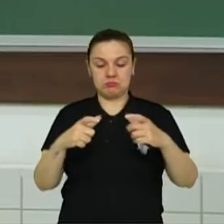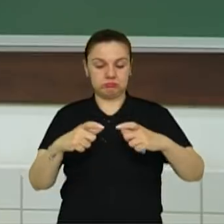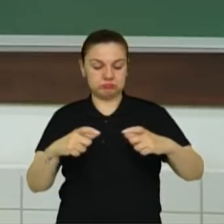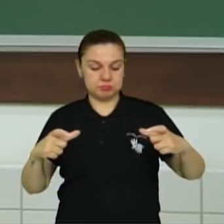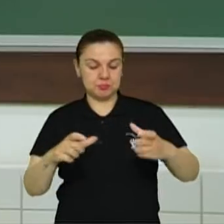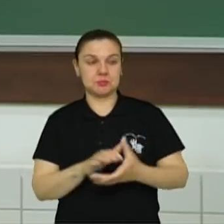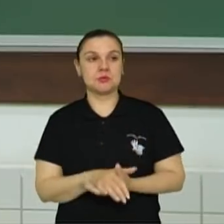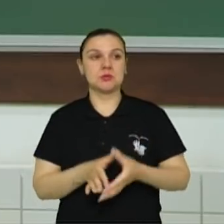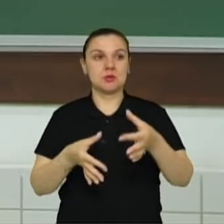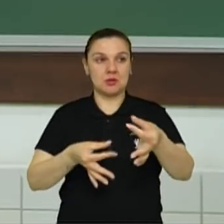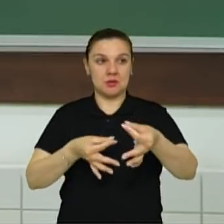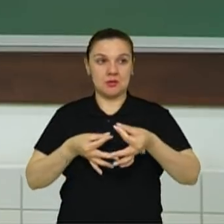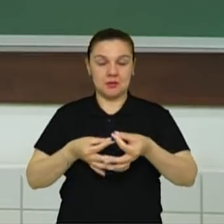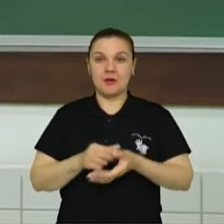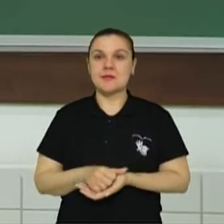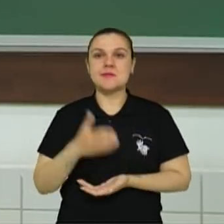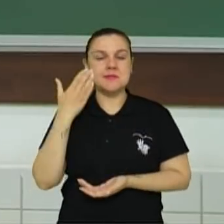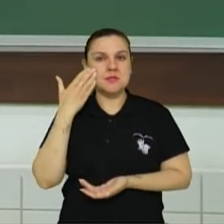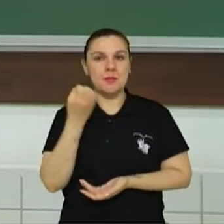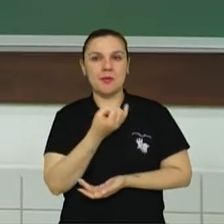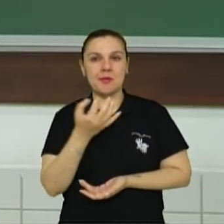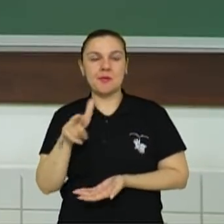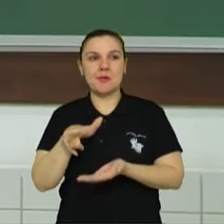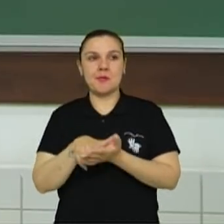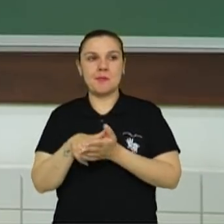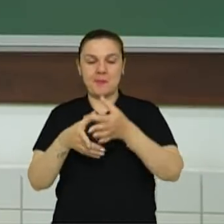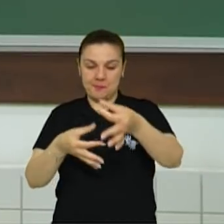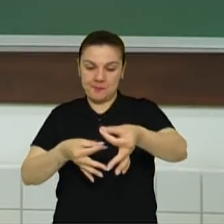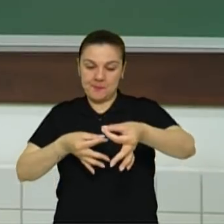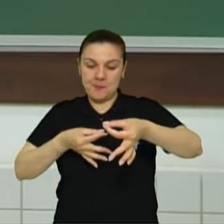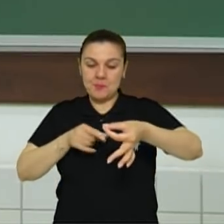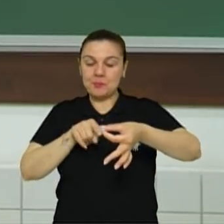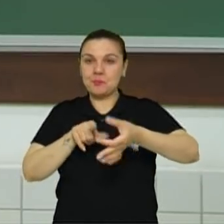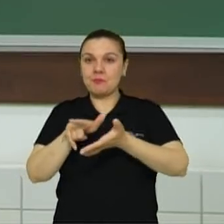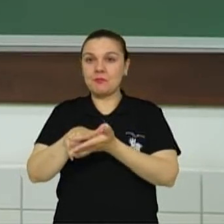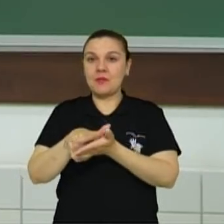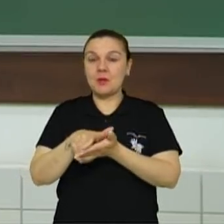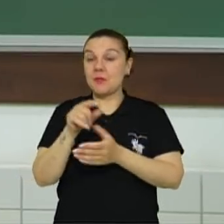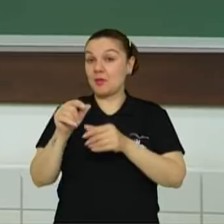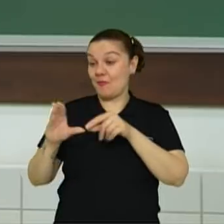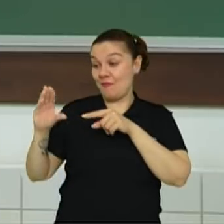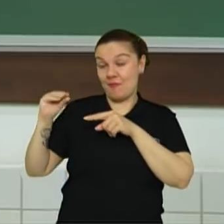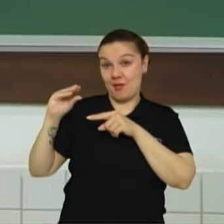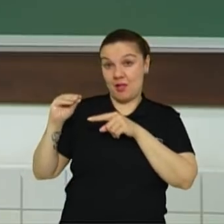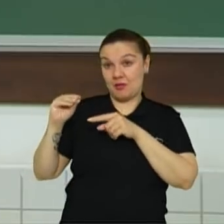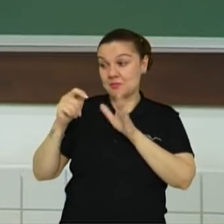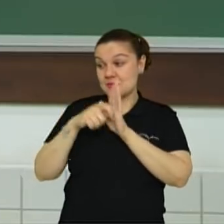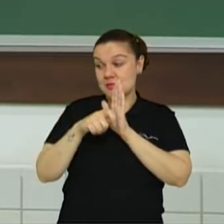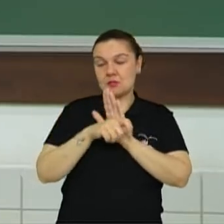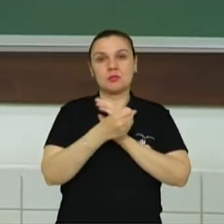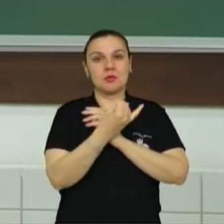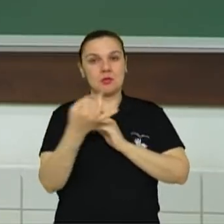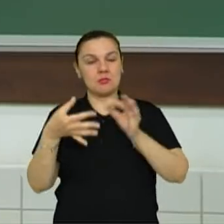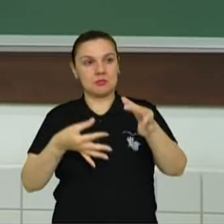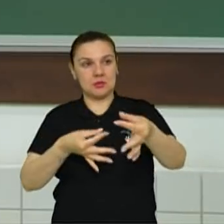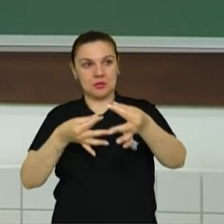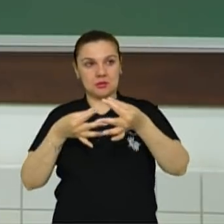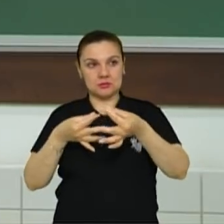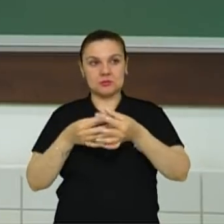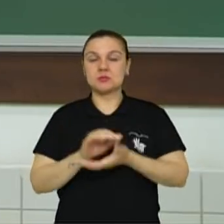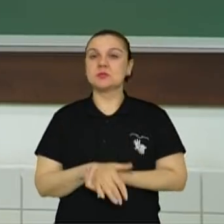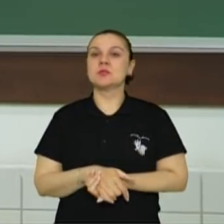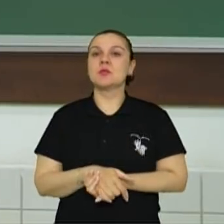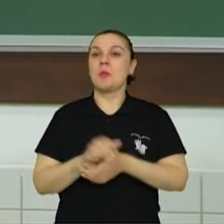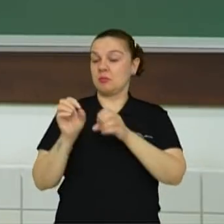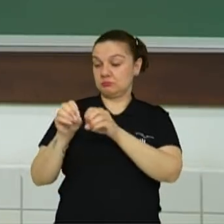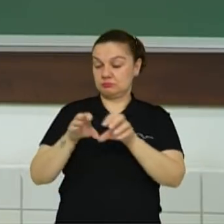né? Inclusive aqueles encartes que não são literários, né? Existem alguns tipos de